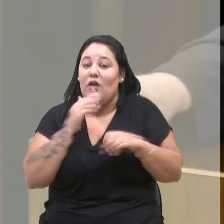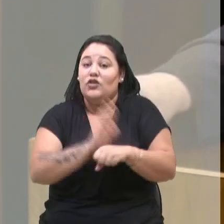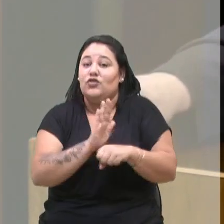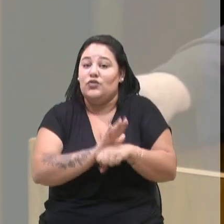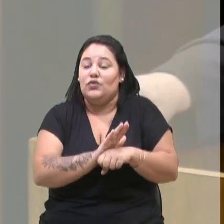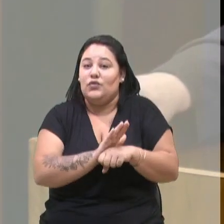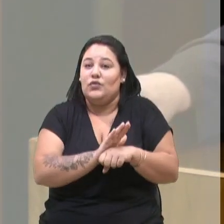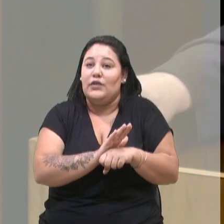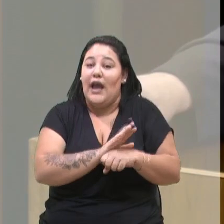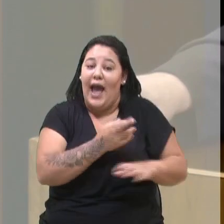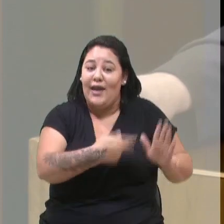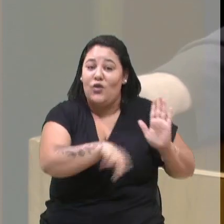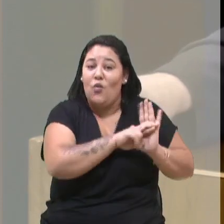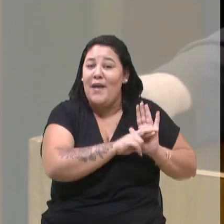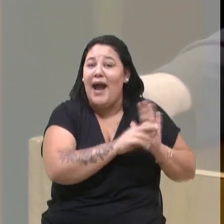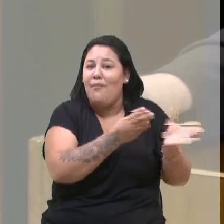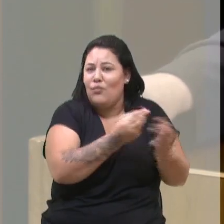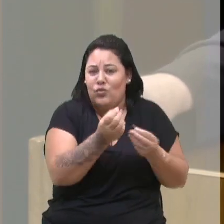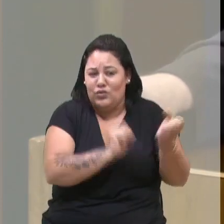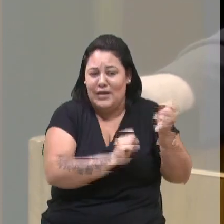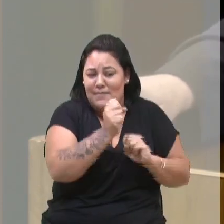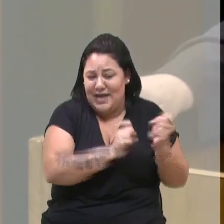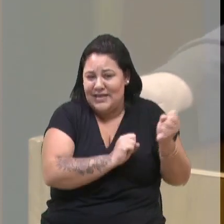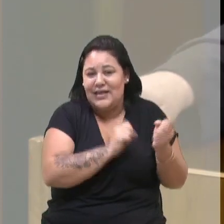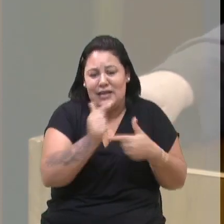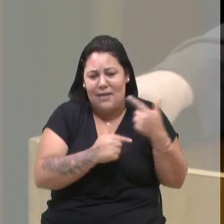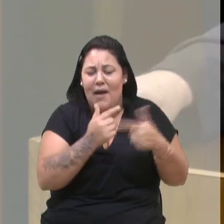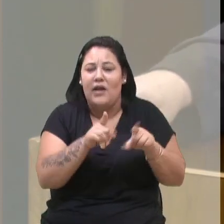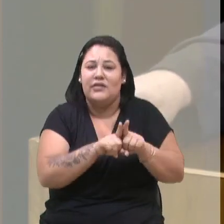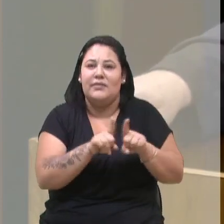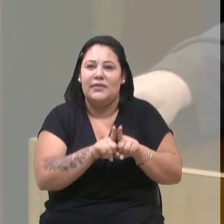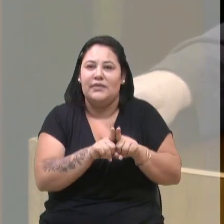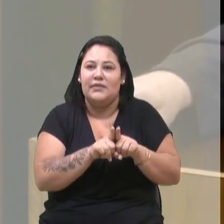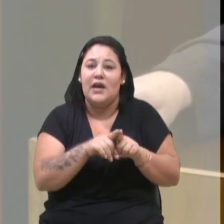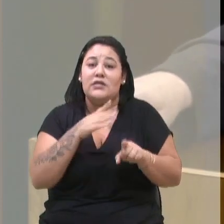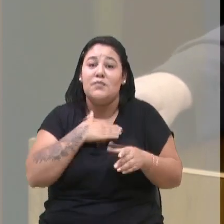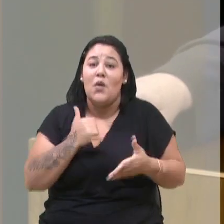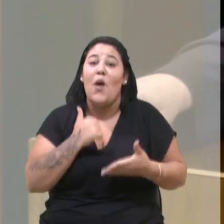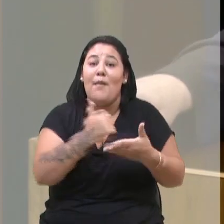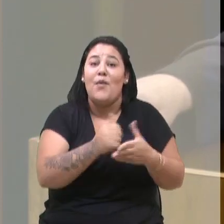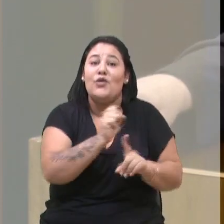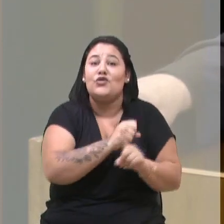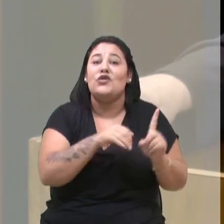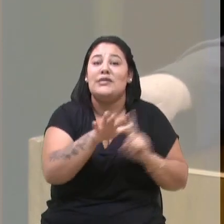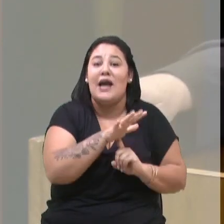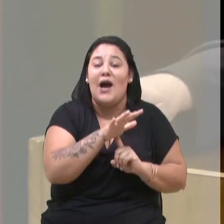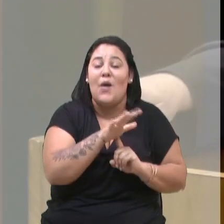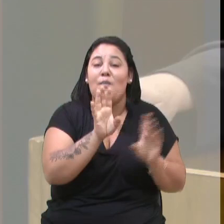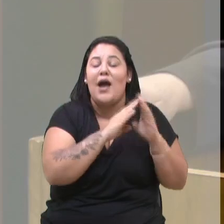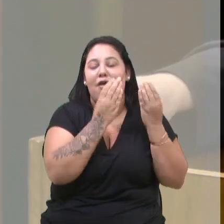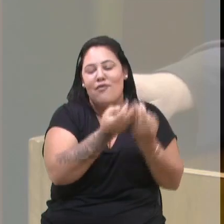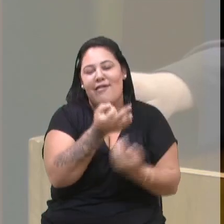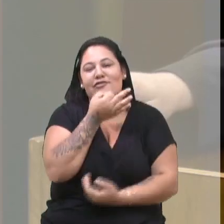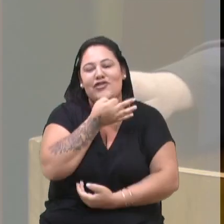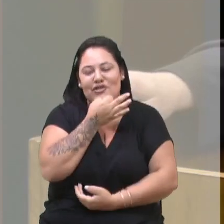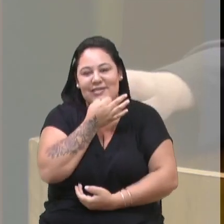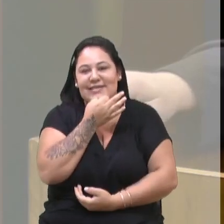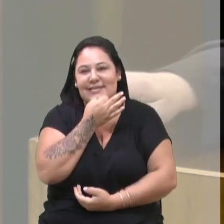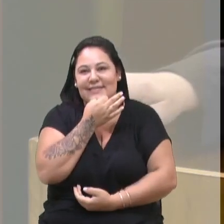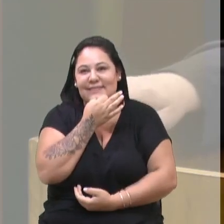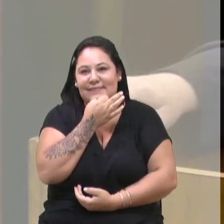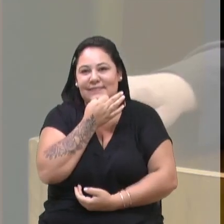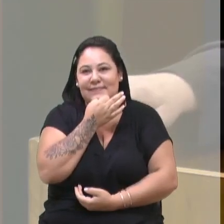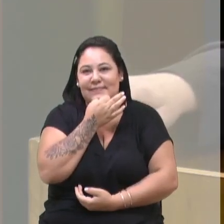muitas empresas e, por consequência, muitos empregos. Essa foi a minha contribuição social para a comunidade de Caxias do Sul e da